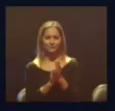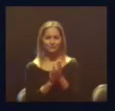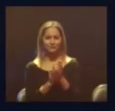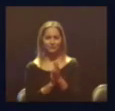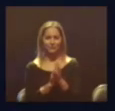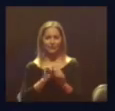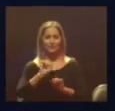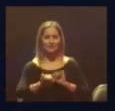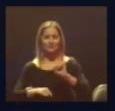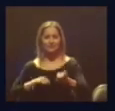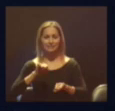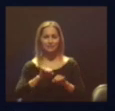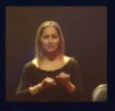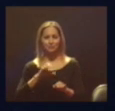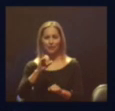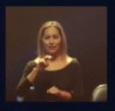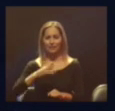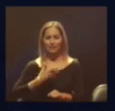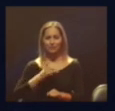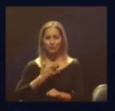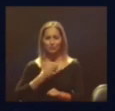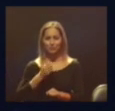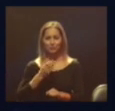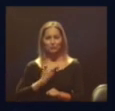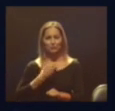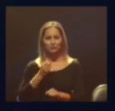No ciclismo, Cândido do Rosário.